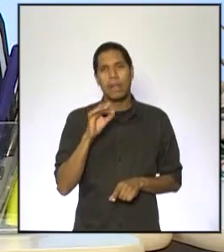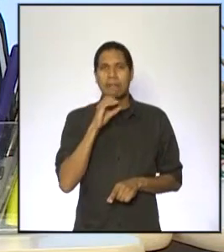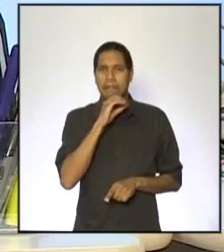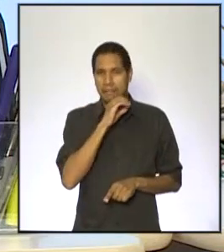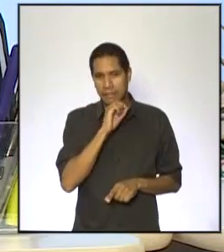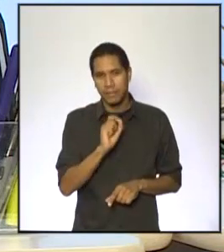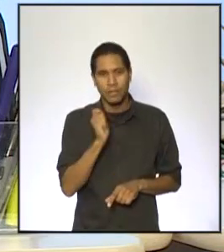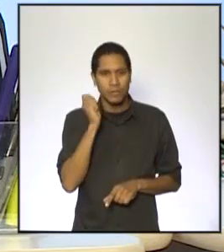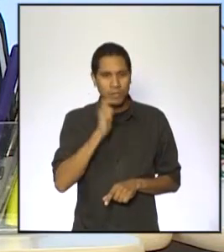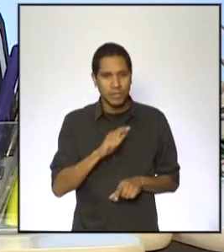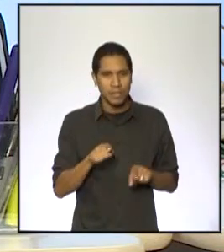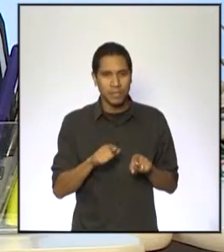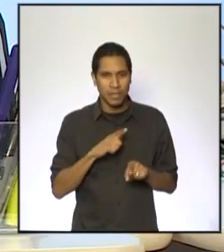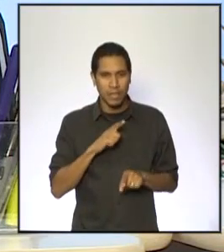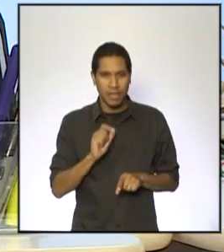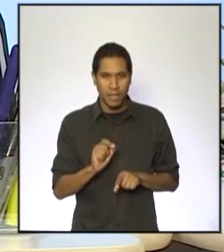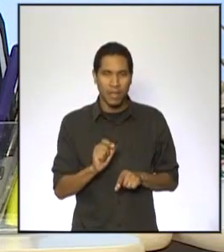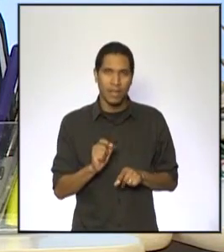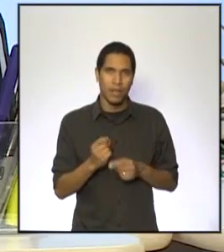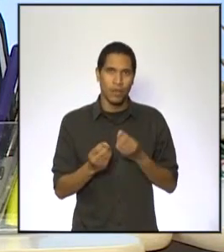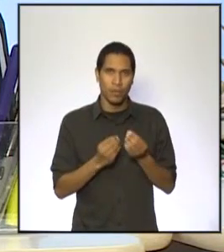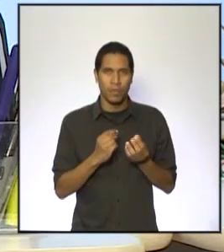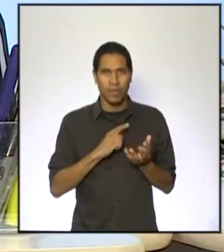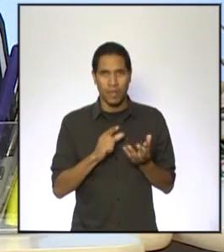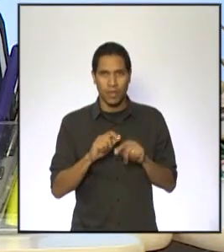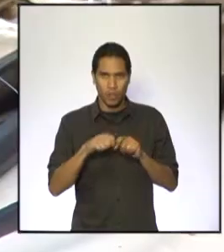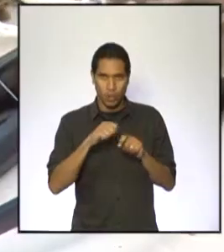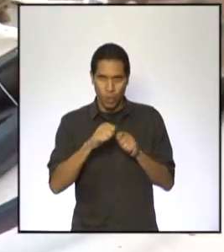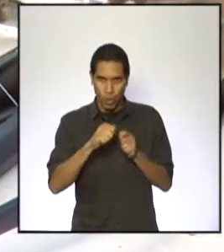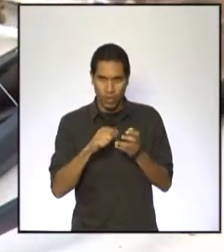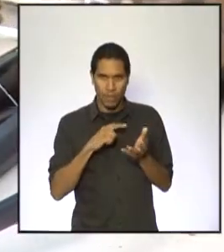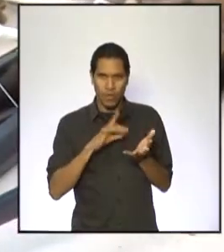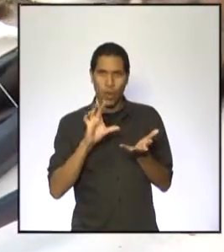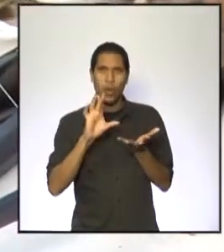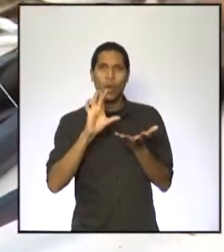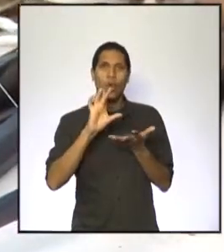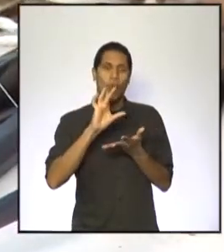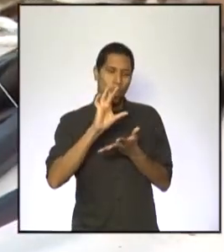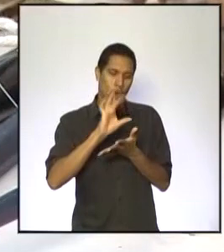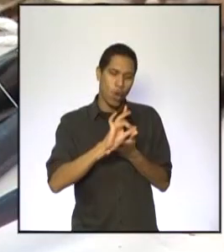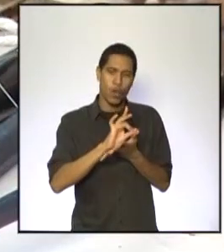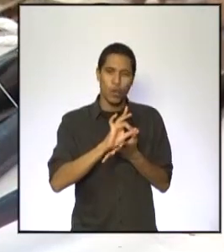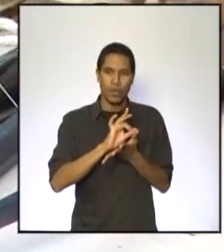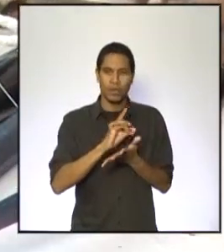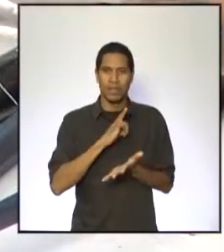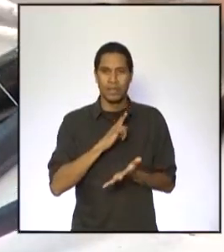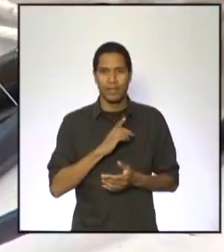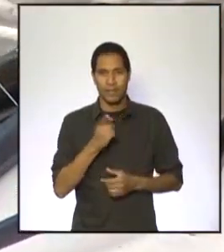poder colar, então, o meu barbante aqui.